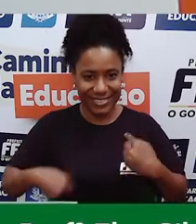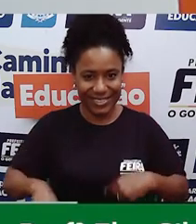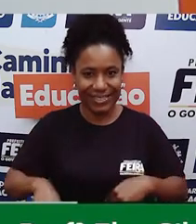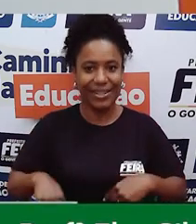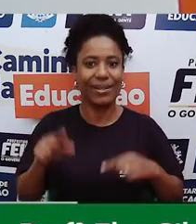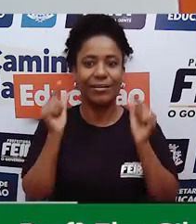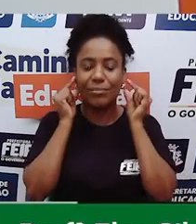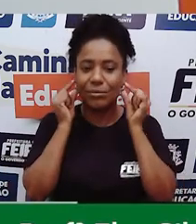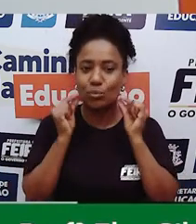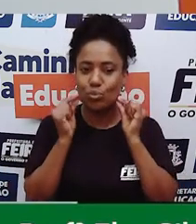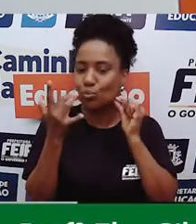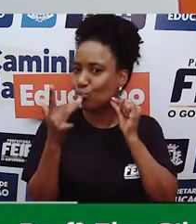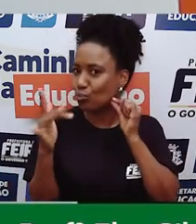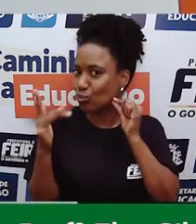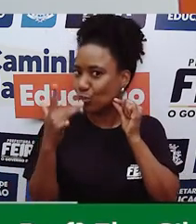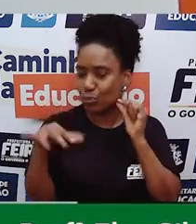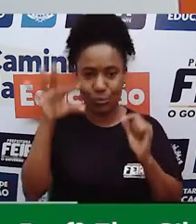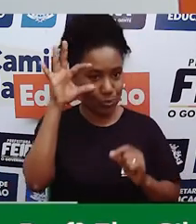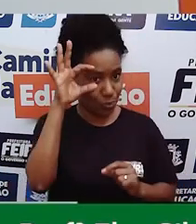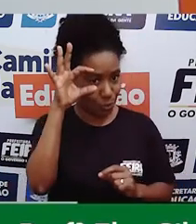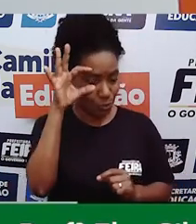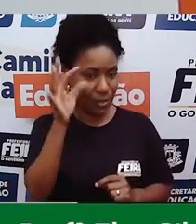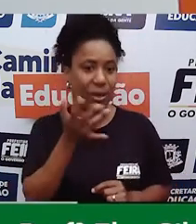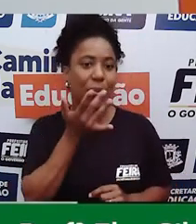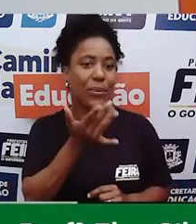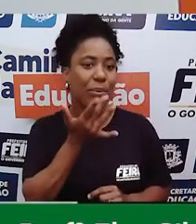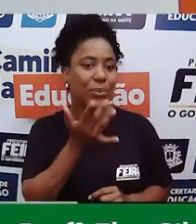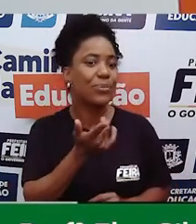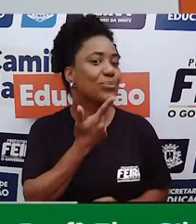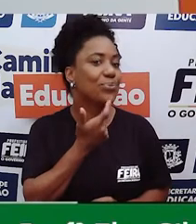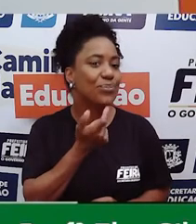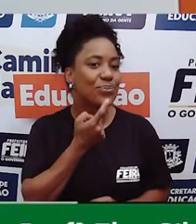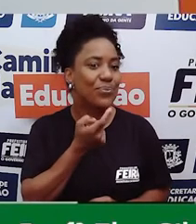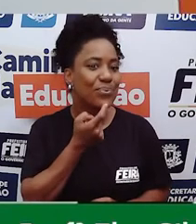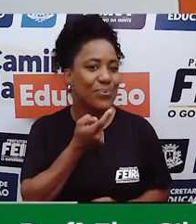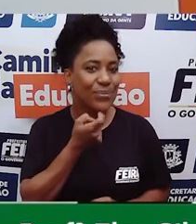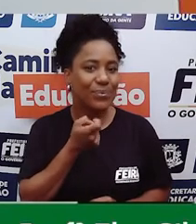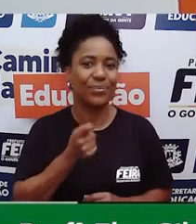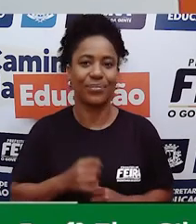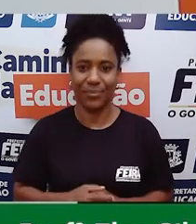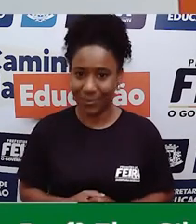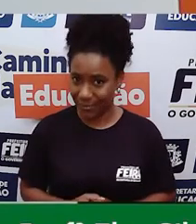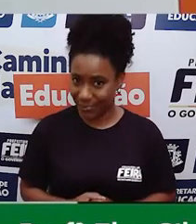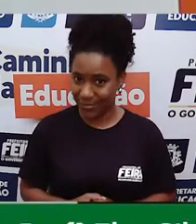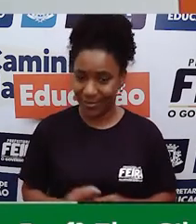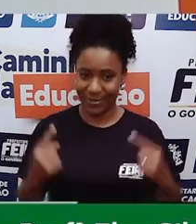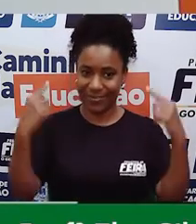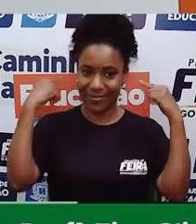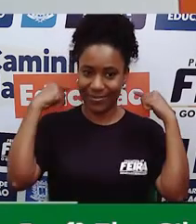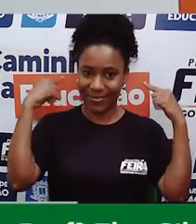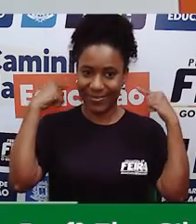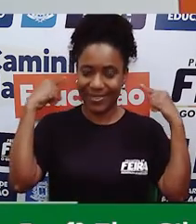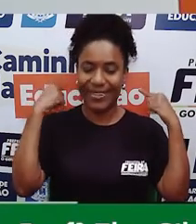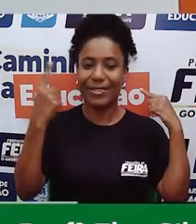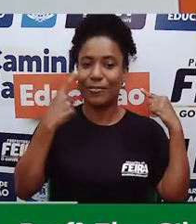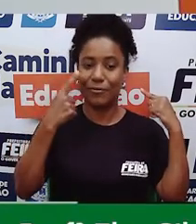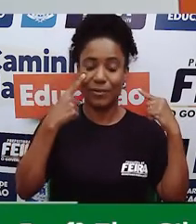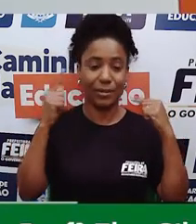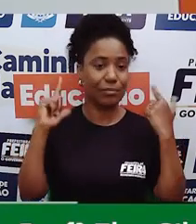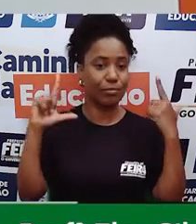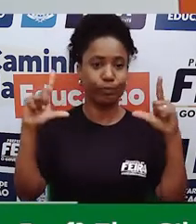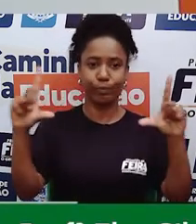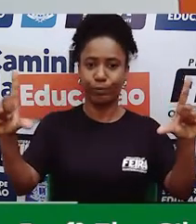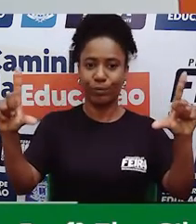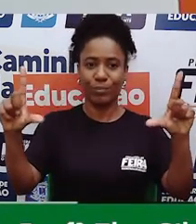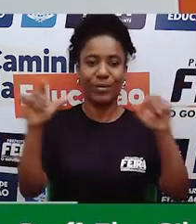uso óculos vermelho é assistido ao coisa vermelha Oh e atrás de mim vocês podem visualizar